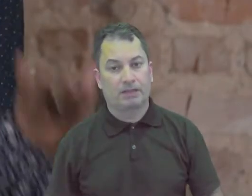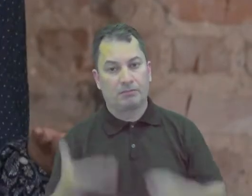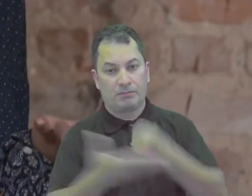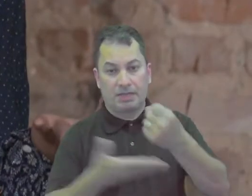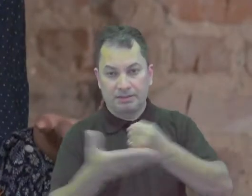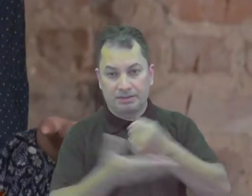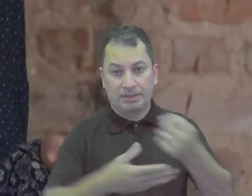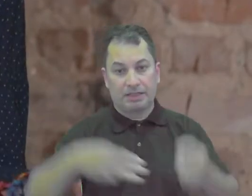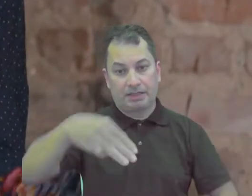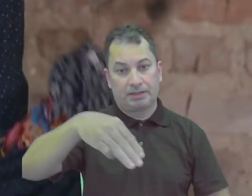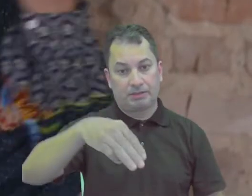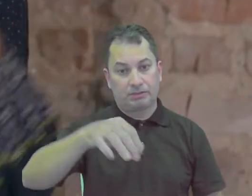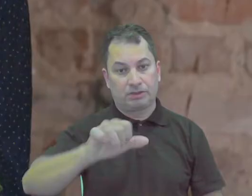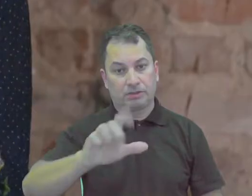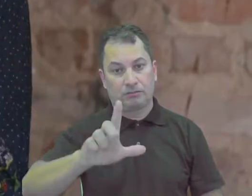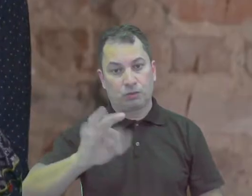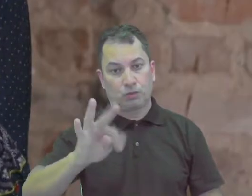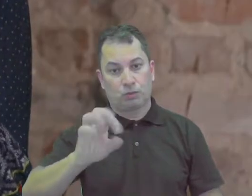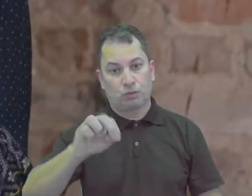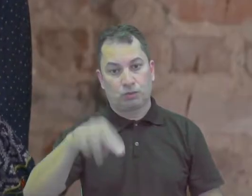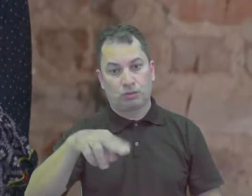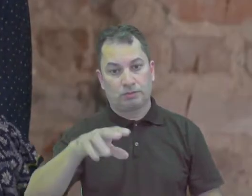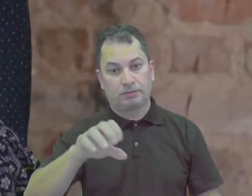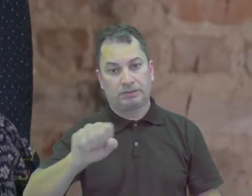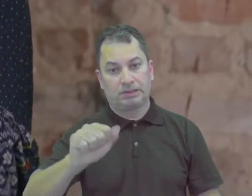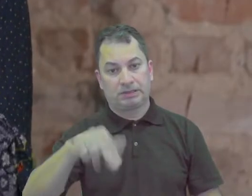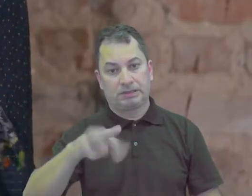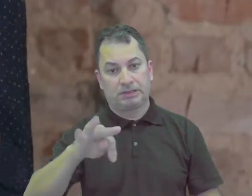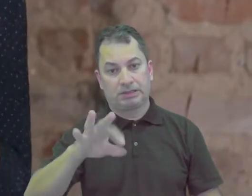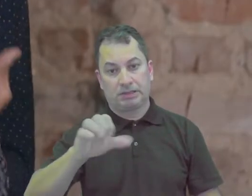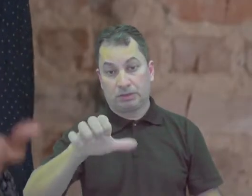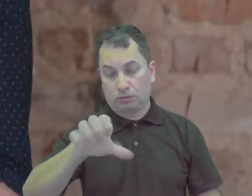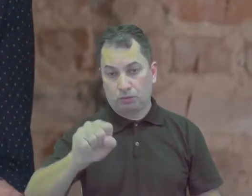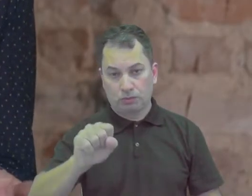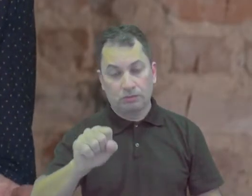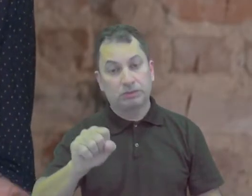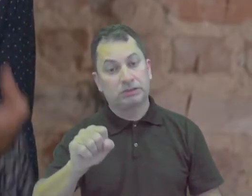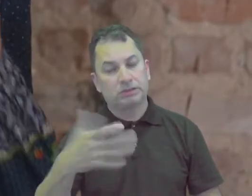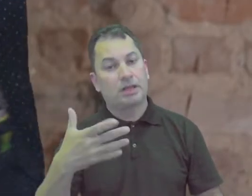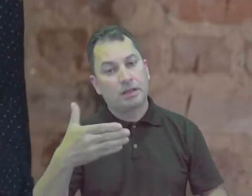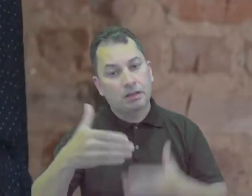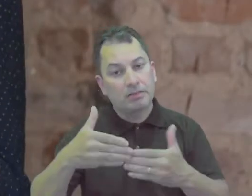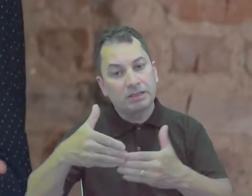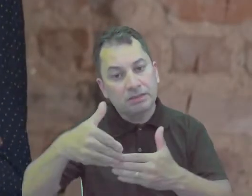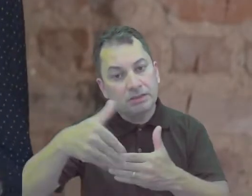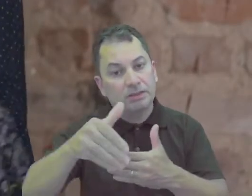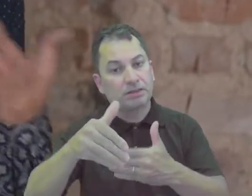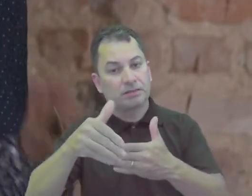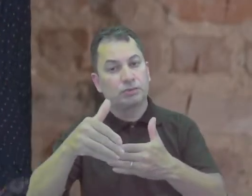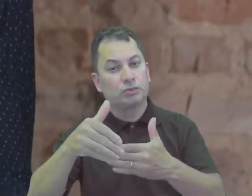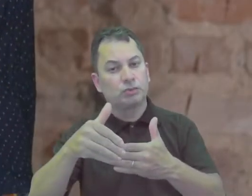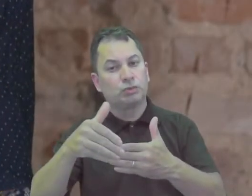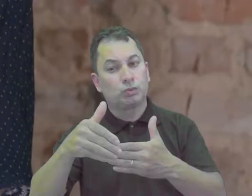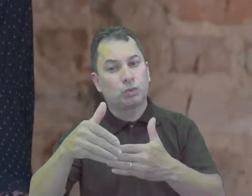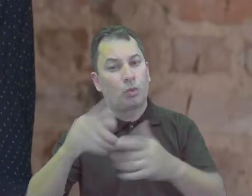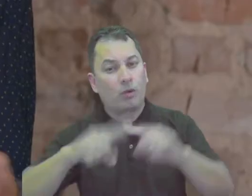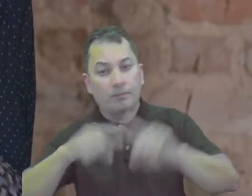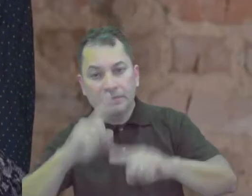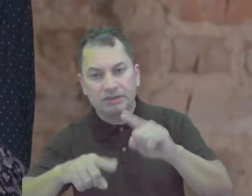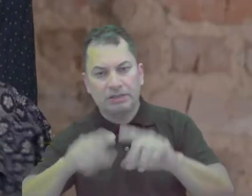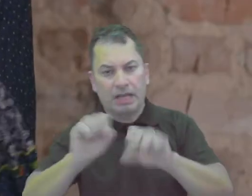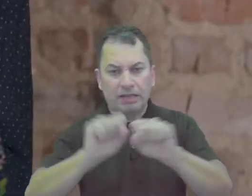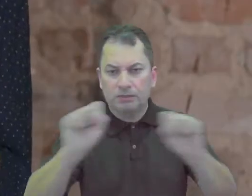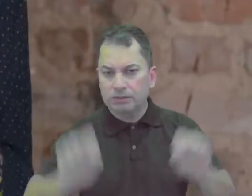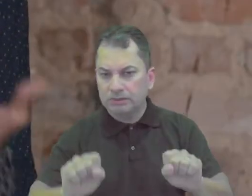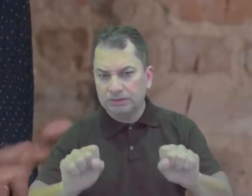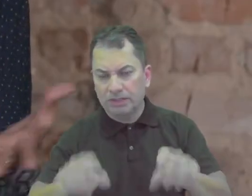a construção do espaço geográfico ela é dada dessa forma, né, a partir de sistemas de objetos e sistemas de ações. Entendendo os sistemas de